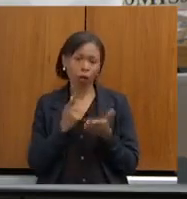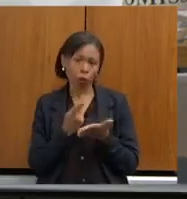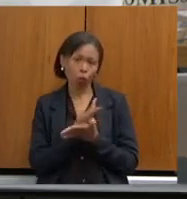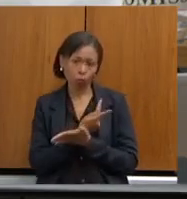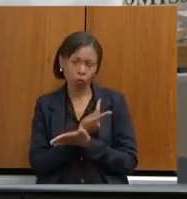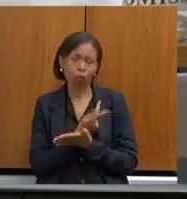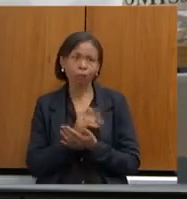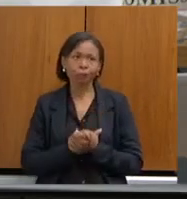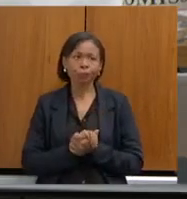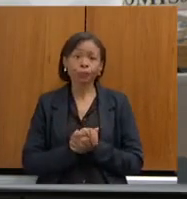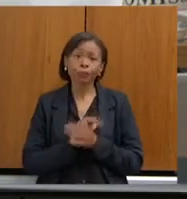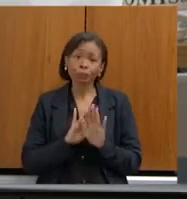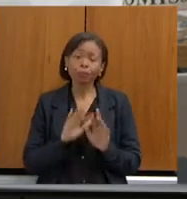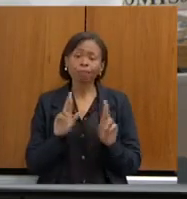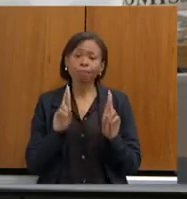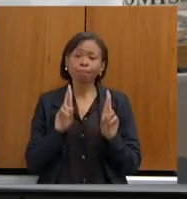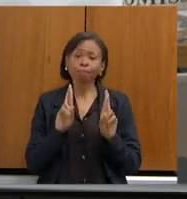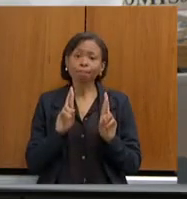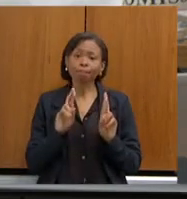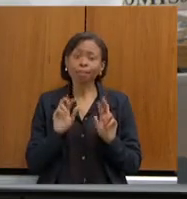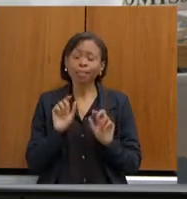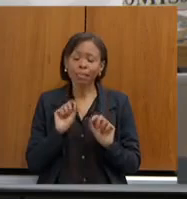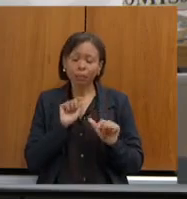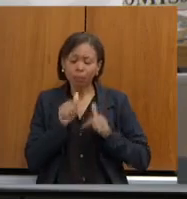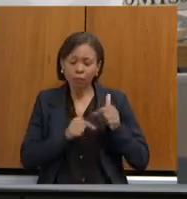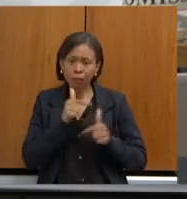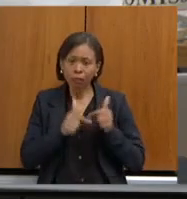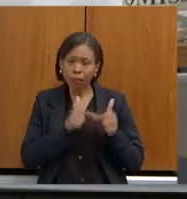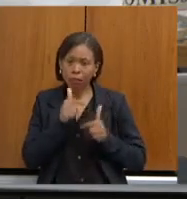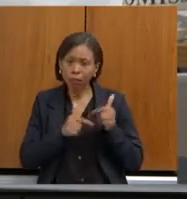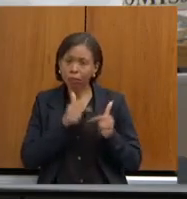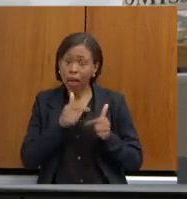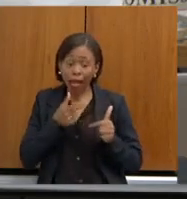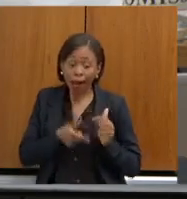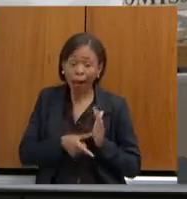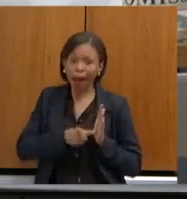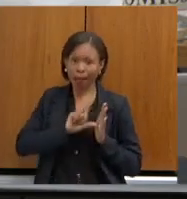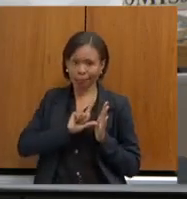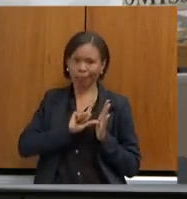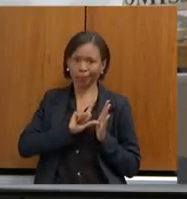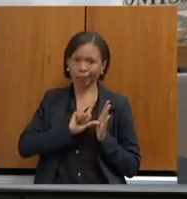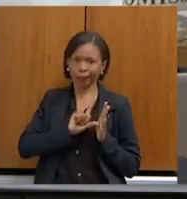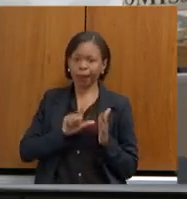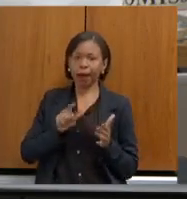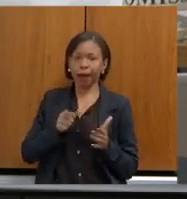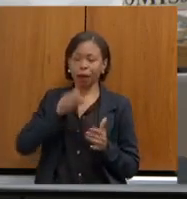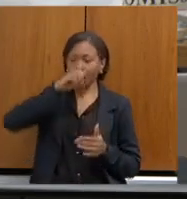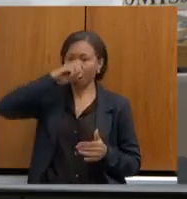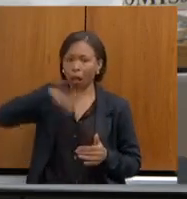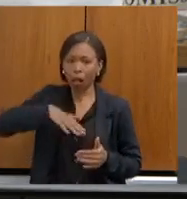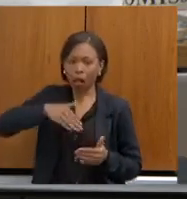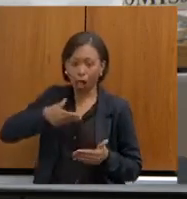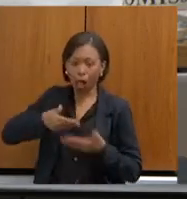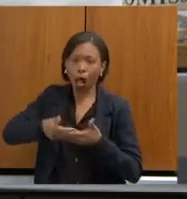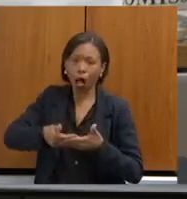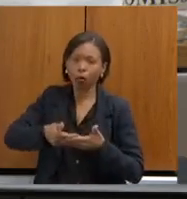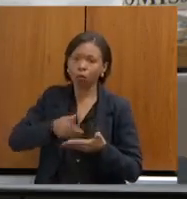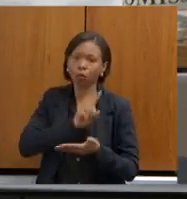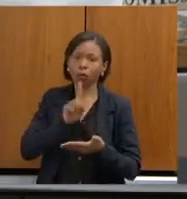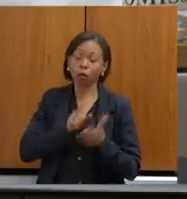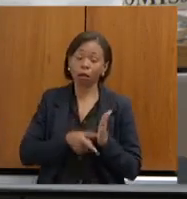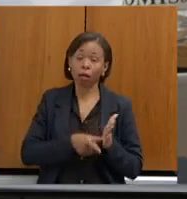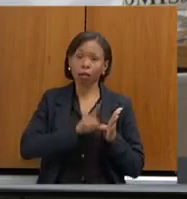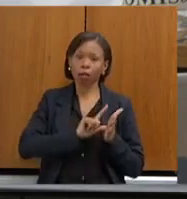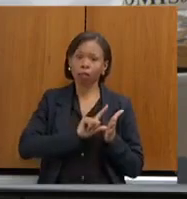trabalho preditivo a gente não espera o clima acontecer tenho tem uma notícia tem alguma coisa naquele direção